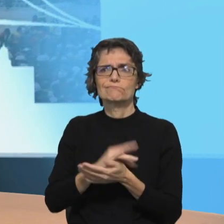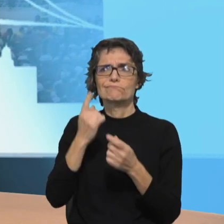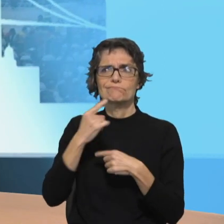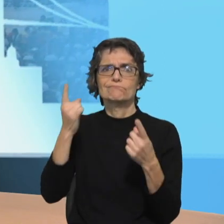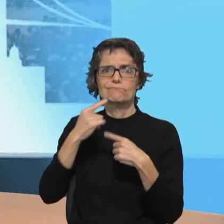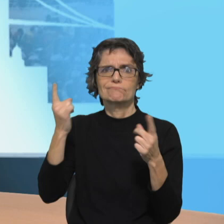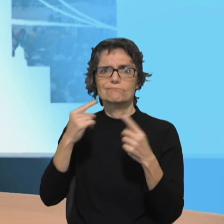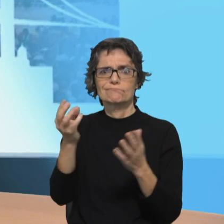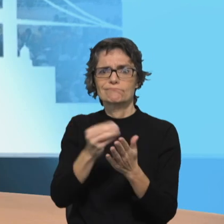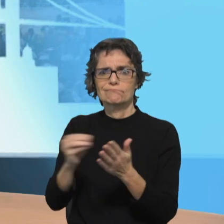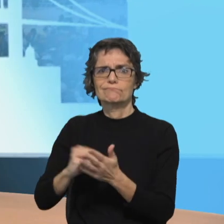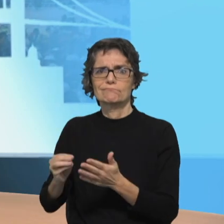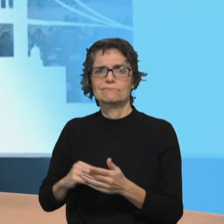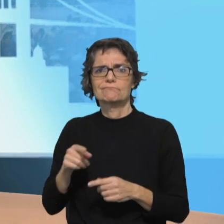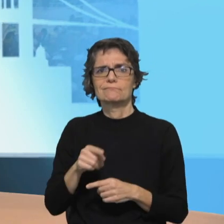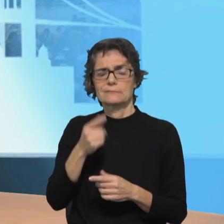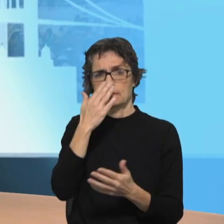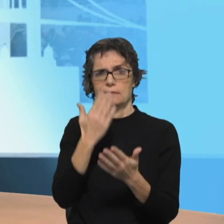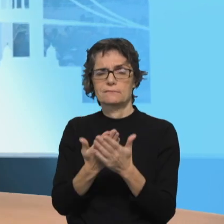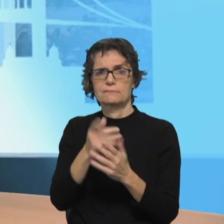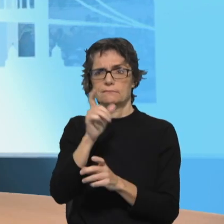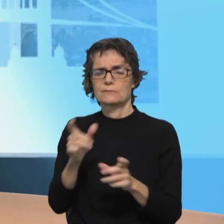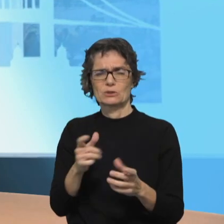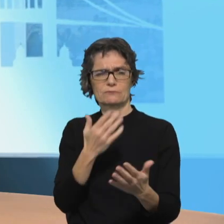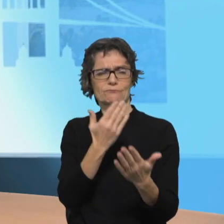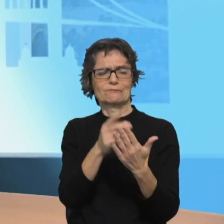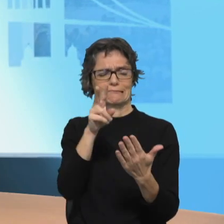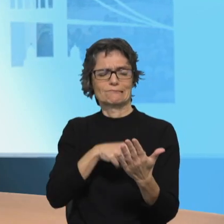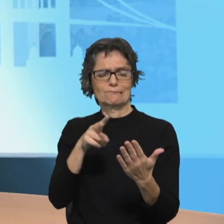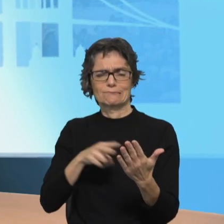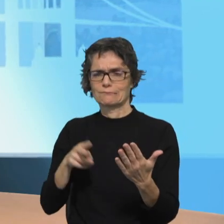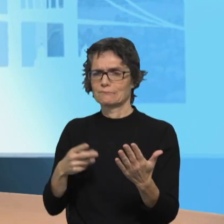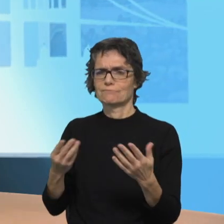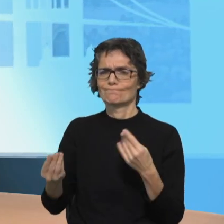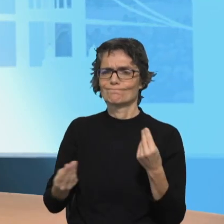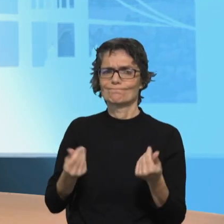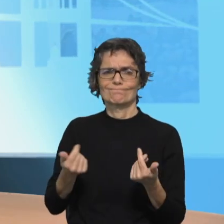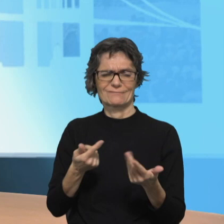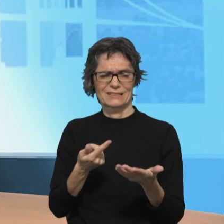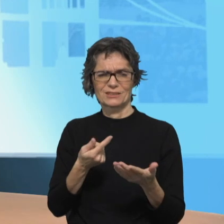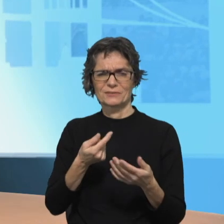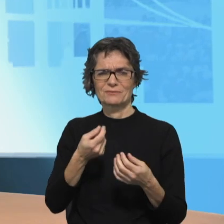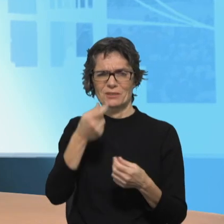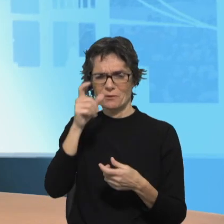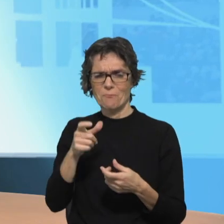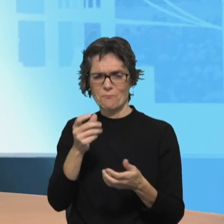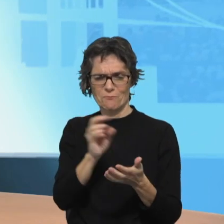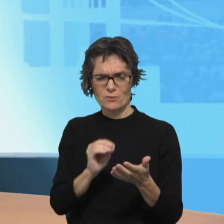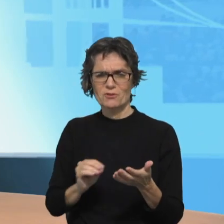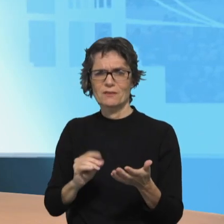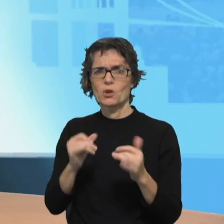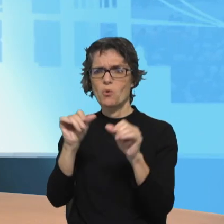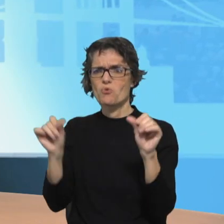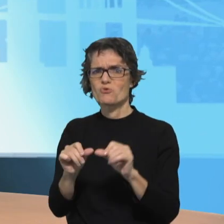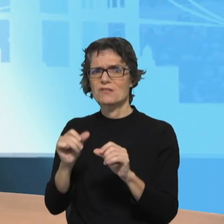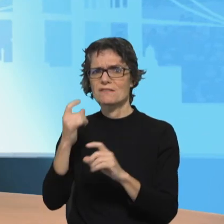confrontadas com determinadas doutrinas que já não se percebe se são originárias de alguém ou de um sistema